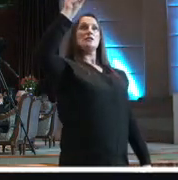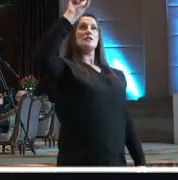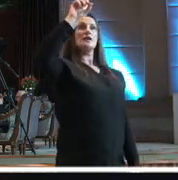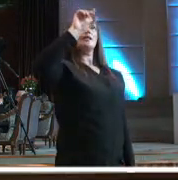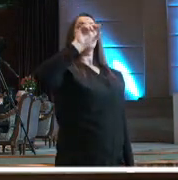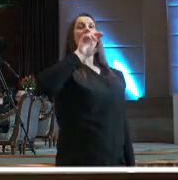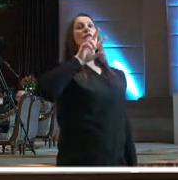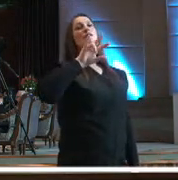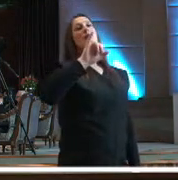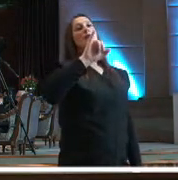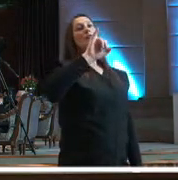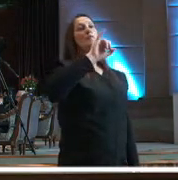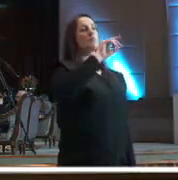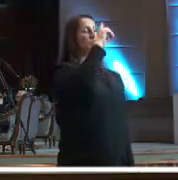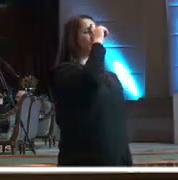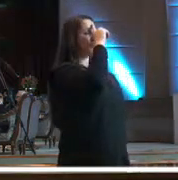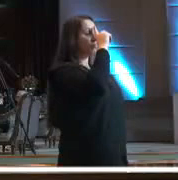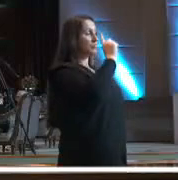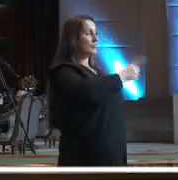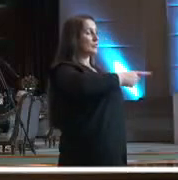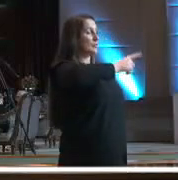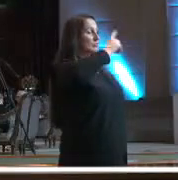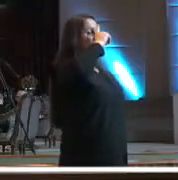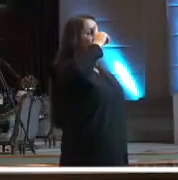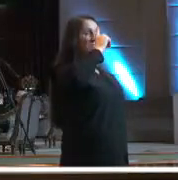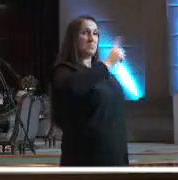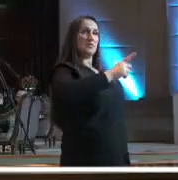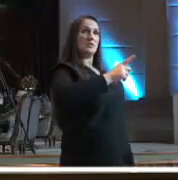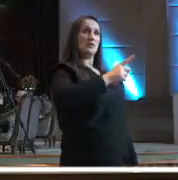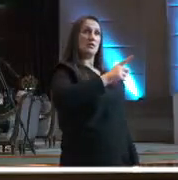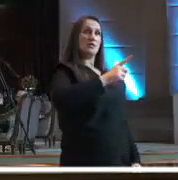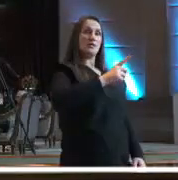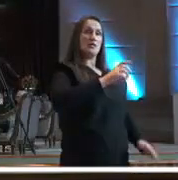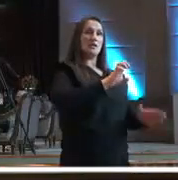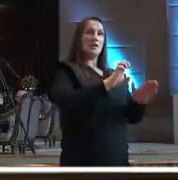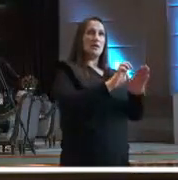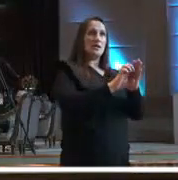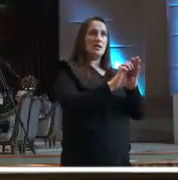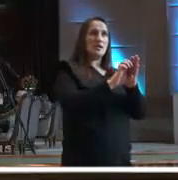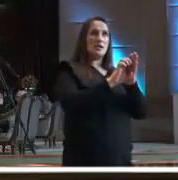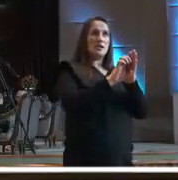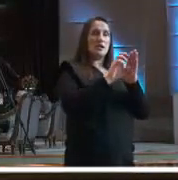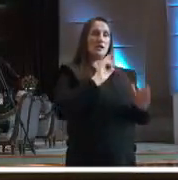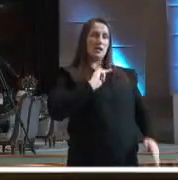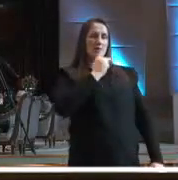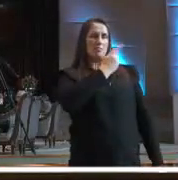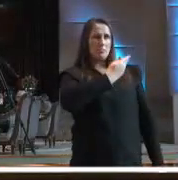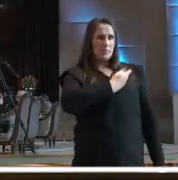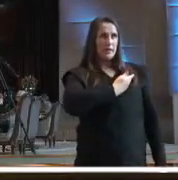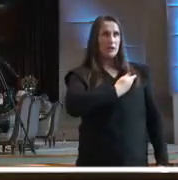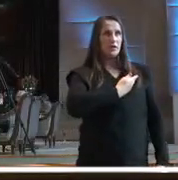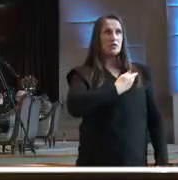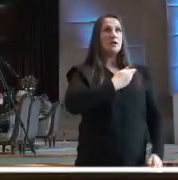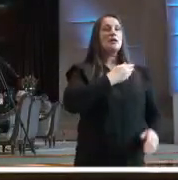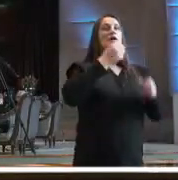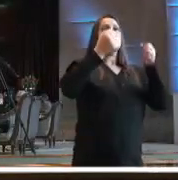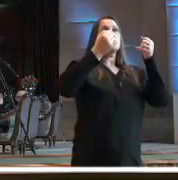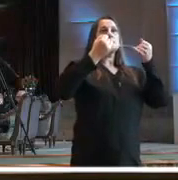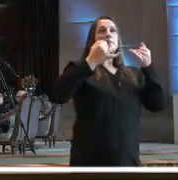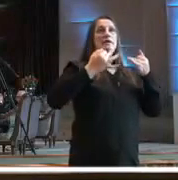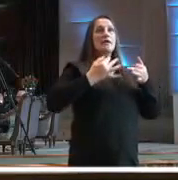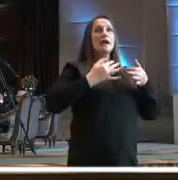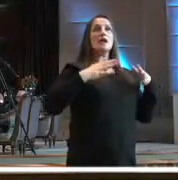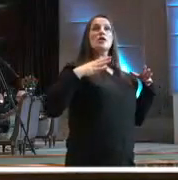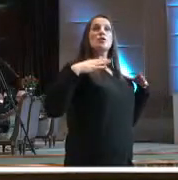ordens. E a Bíblia vai dizer no livro de Hebreus que os anjos existem como servos